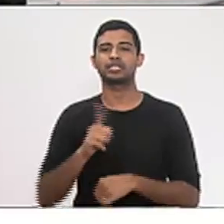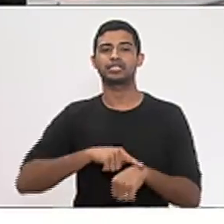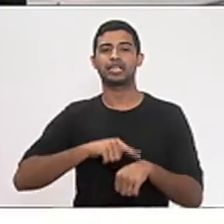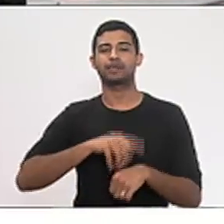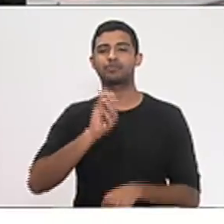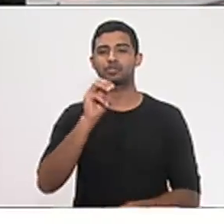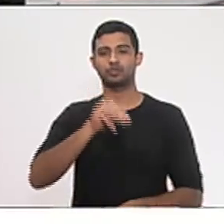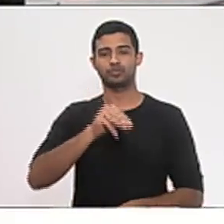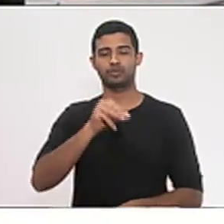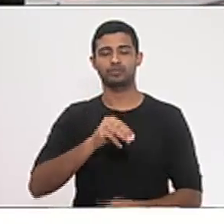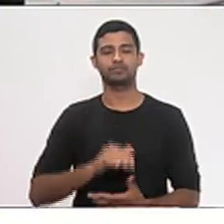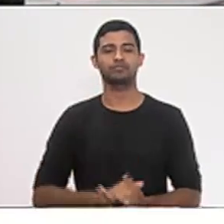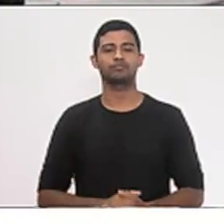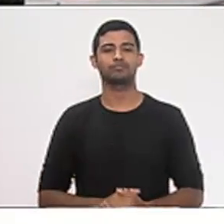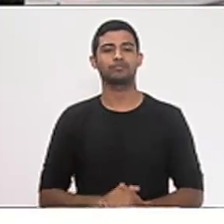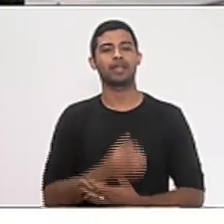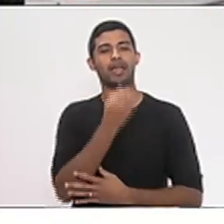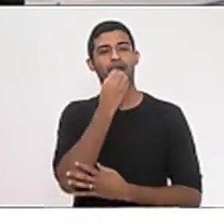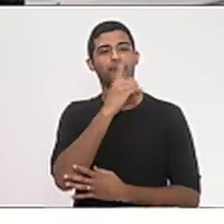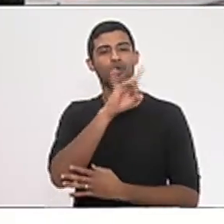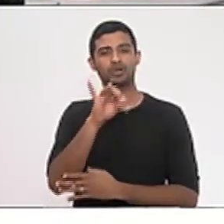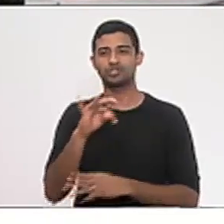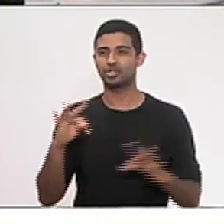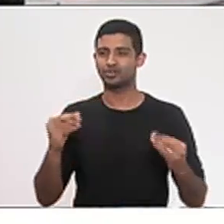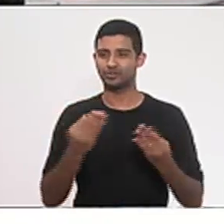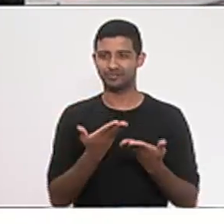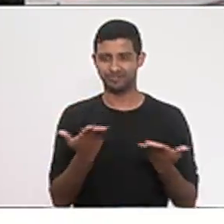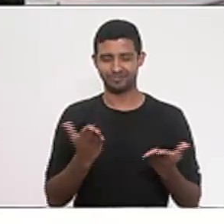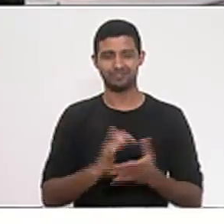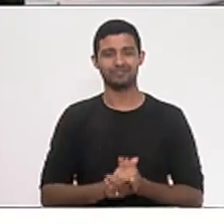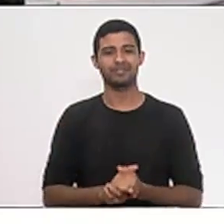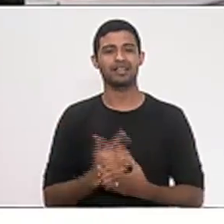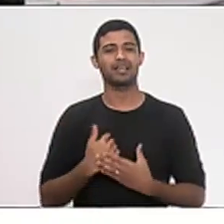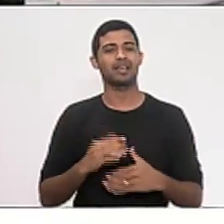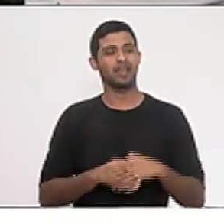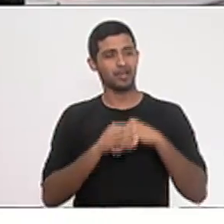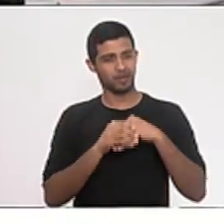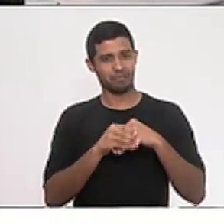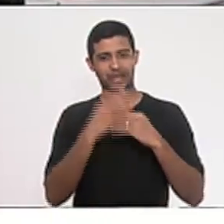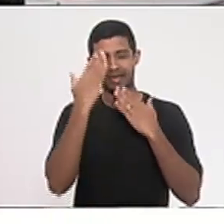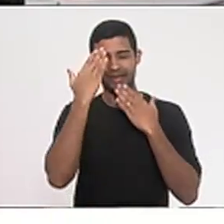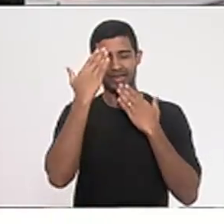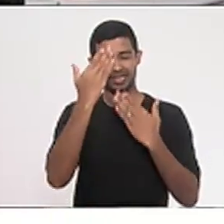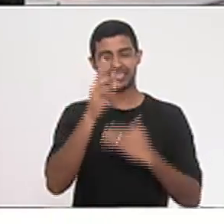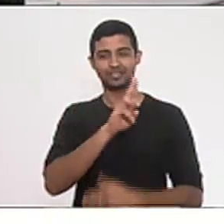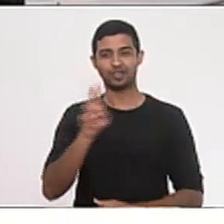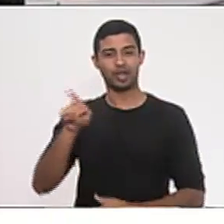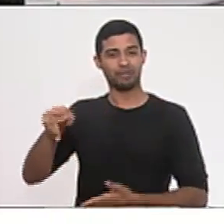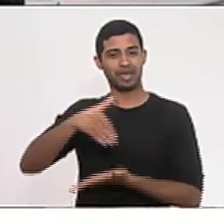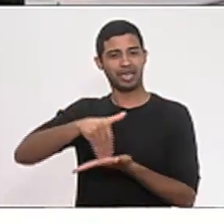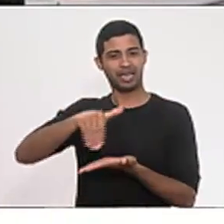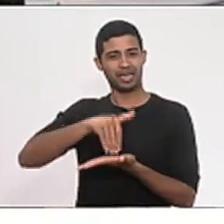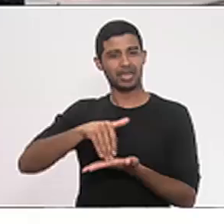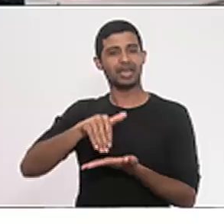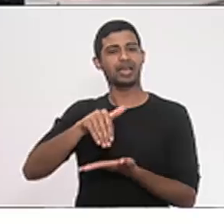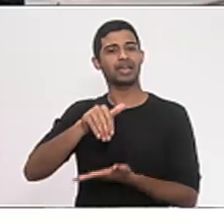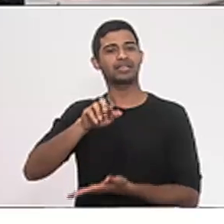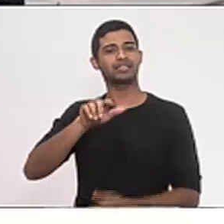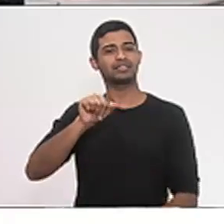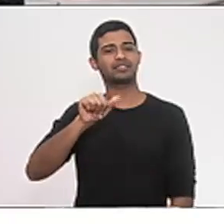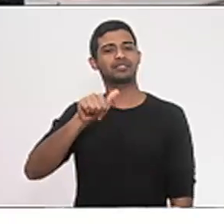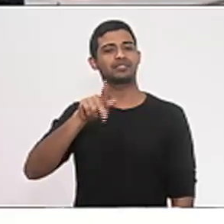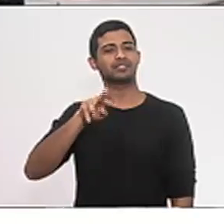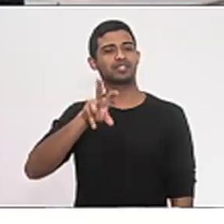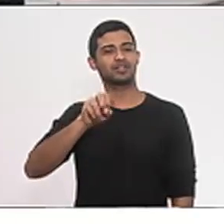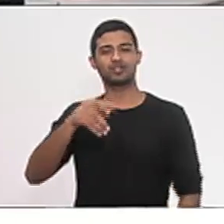minutos. Bom dia a todos. Bom dia, deputado. Agradeço em nome da nossa secretária, Ana Lúcia Santoro, o convite para